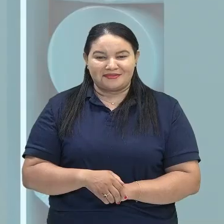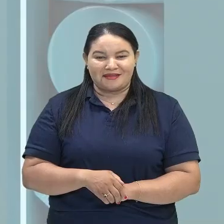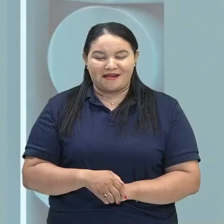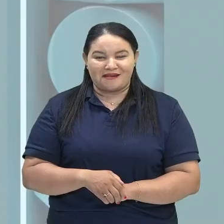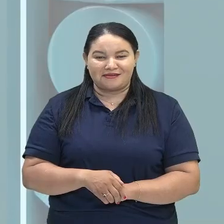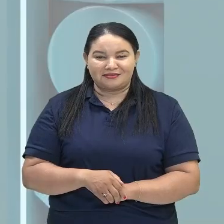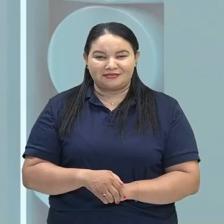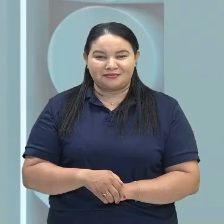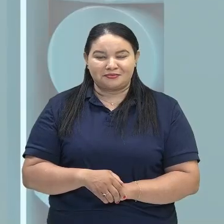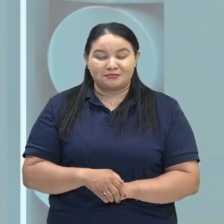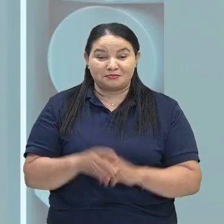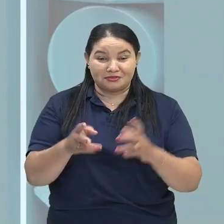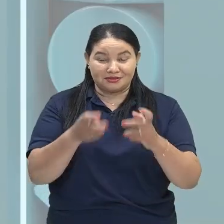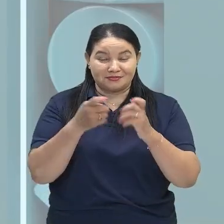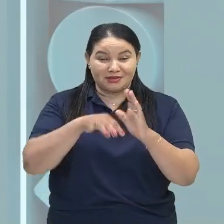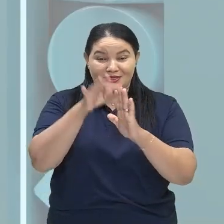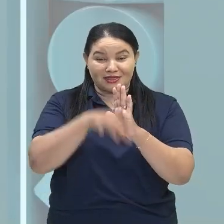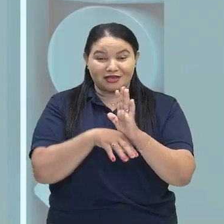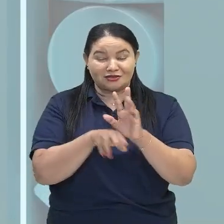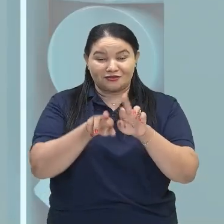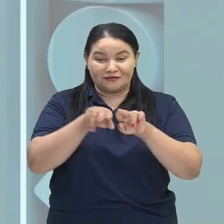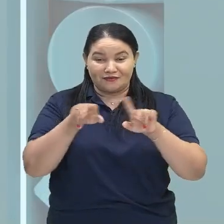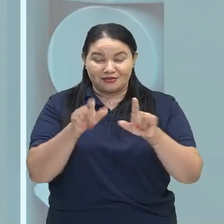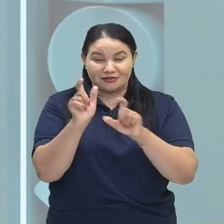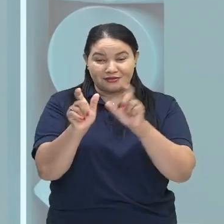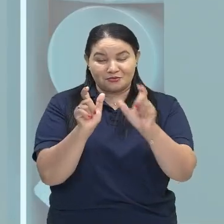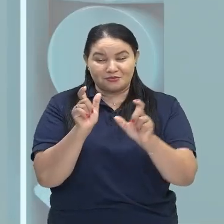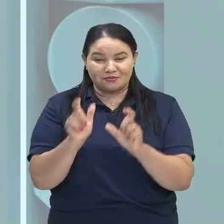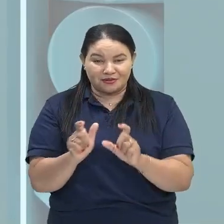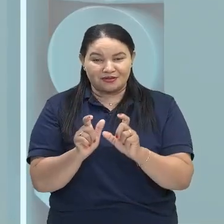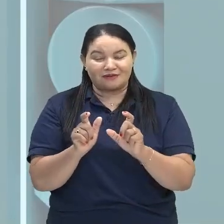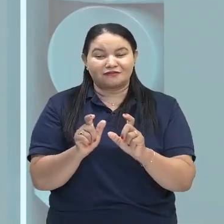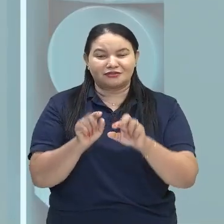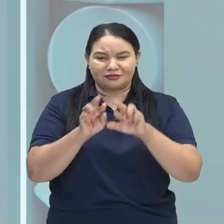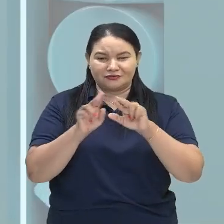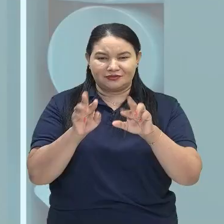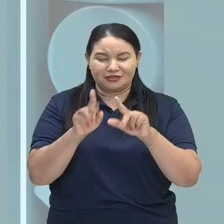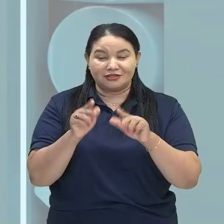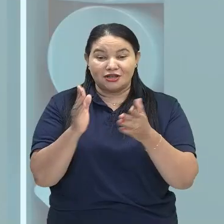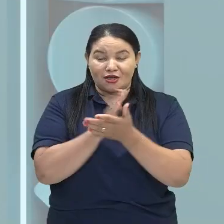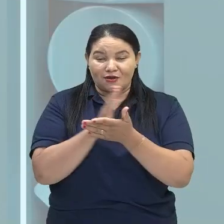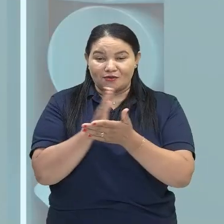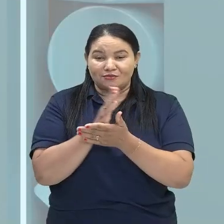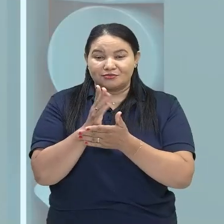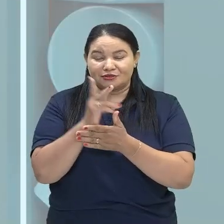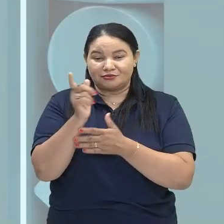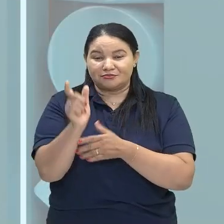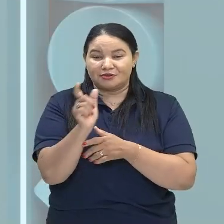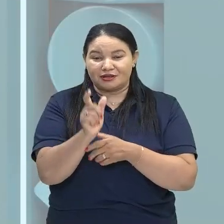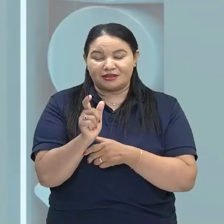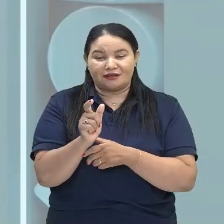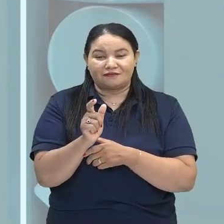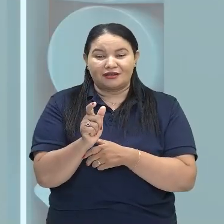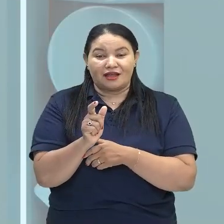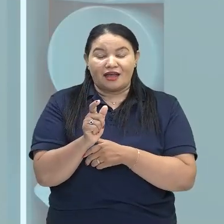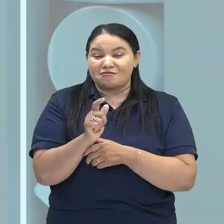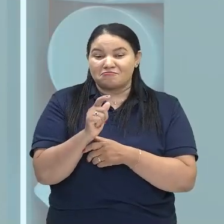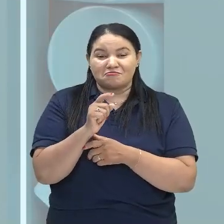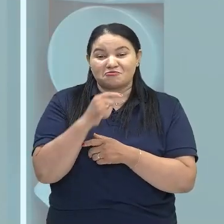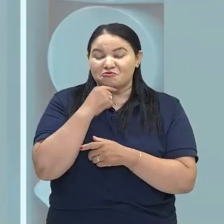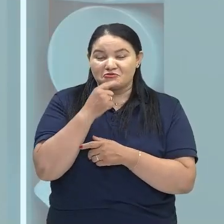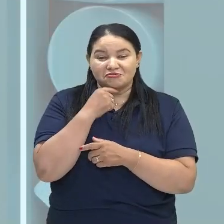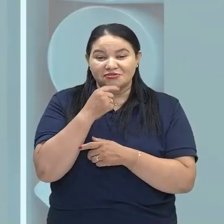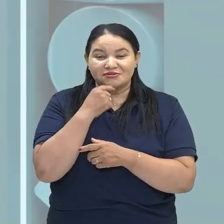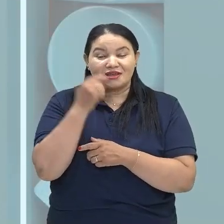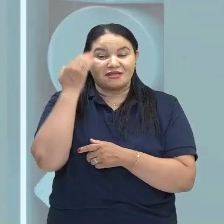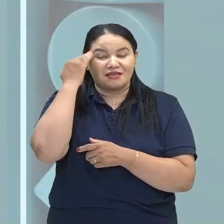Perceberam que nesse texto nós temos várias expressões, não é? E que em algumas a gente não entende se a gente não souber